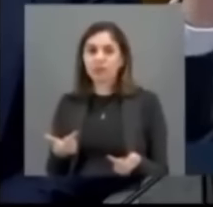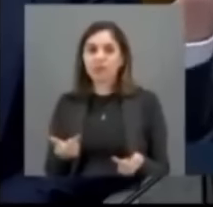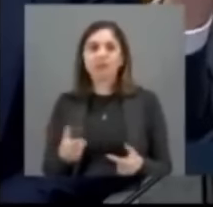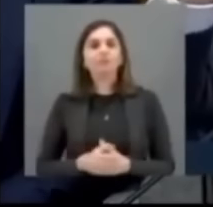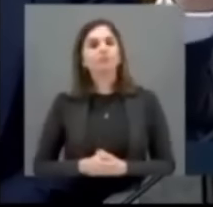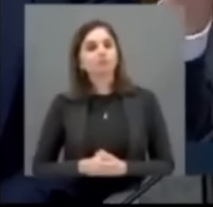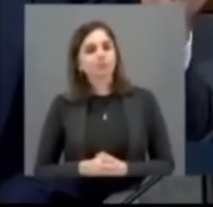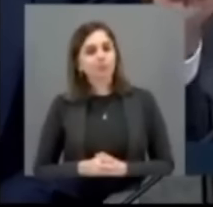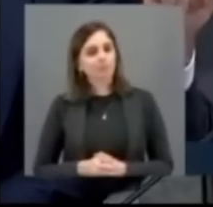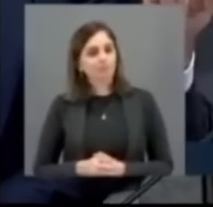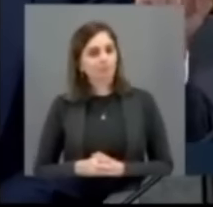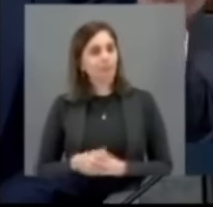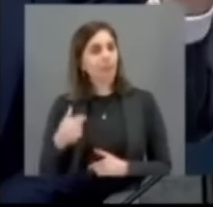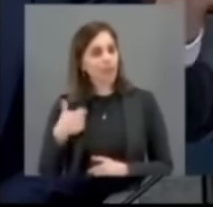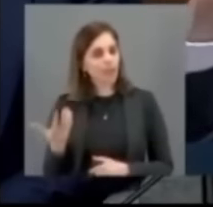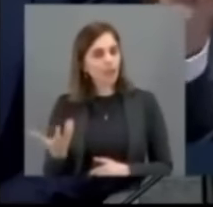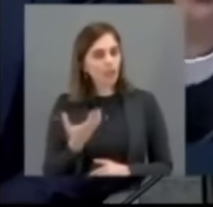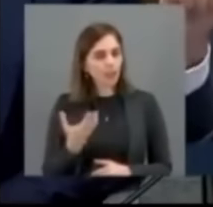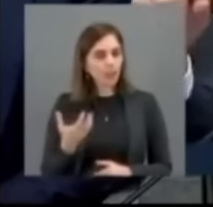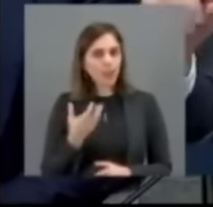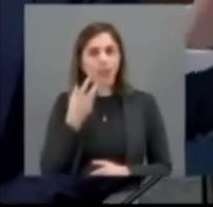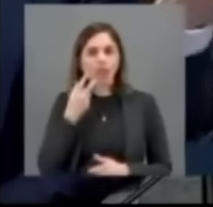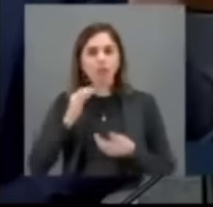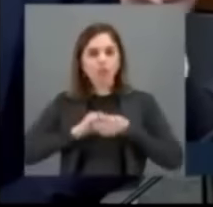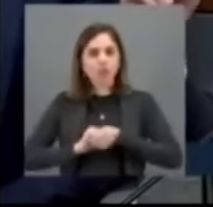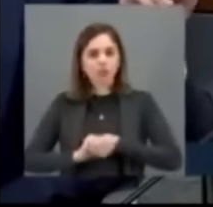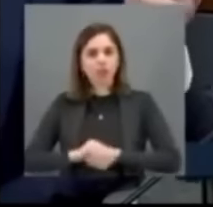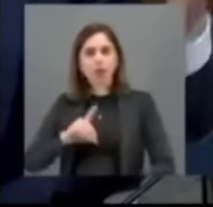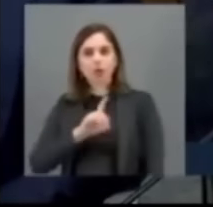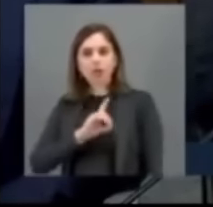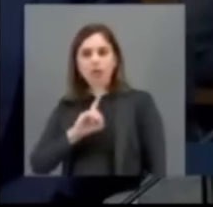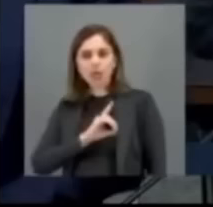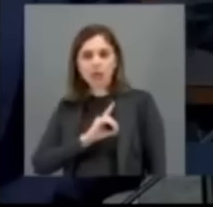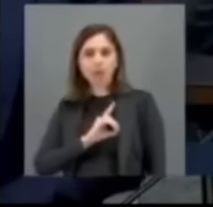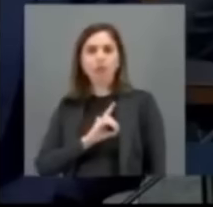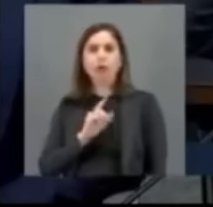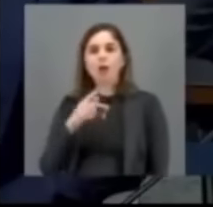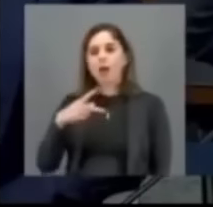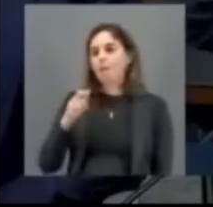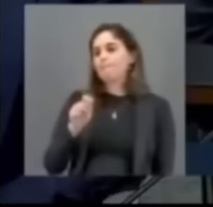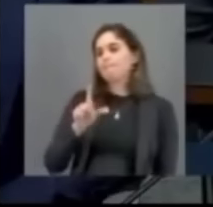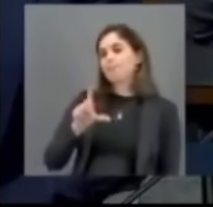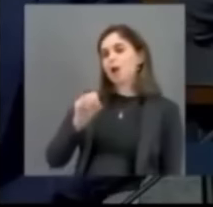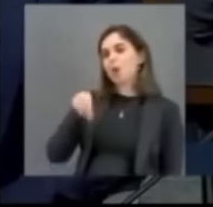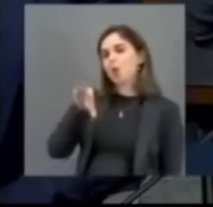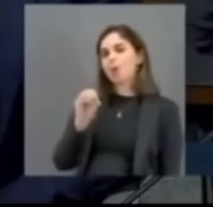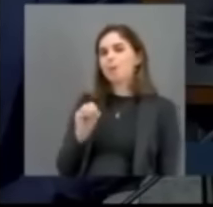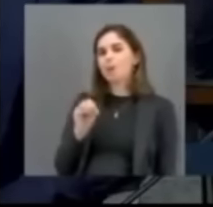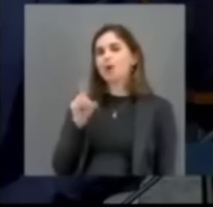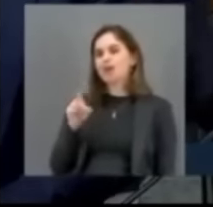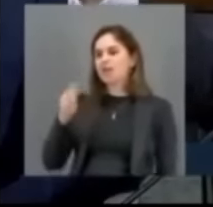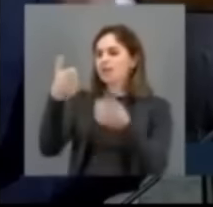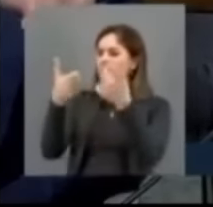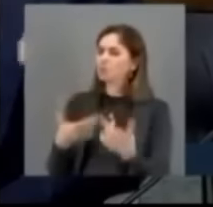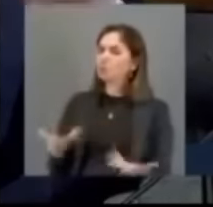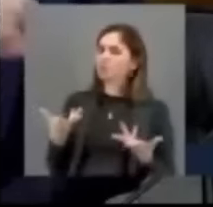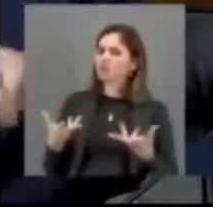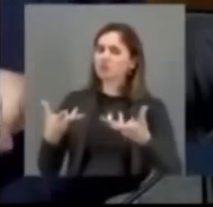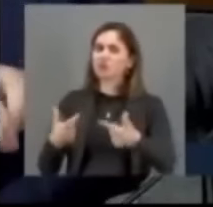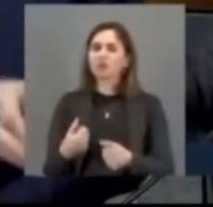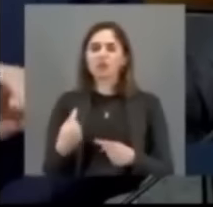delegado Palombo que eu vi uma explicação dele maravilhosa porque também na minha cabeça eu me perguntei Presidente Ora